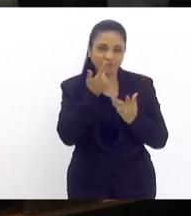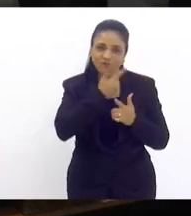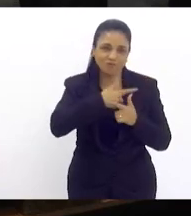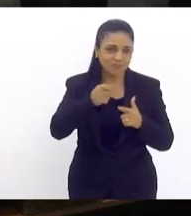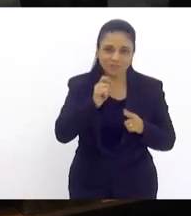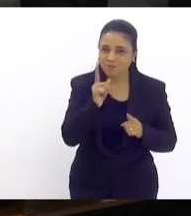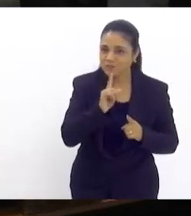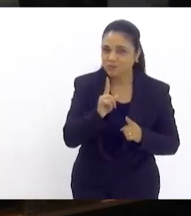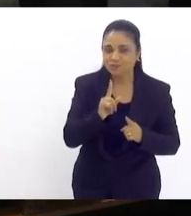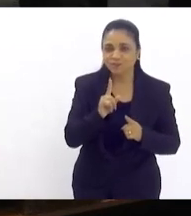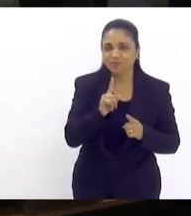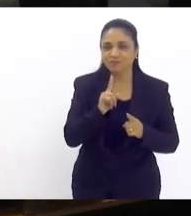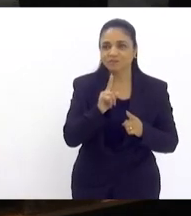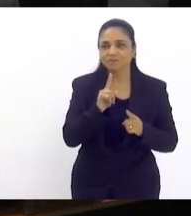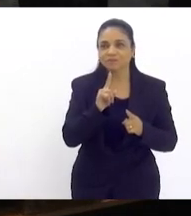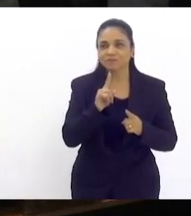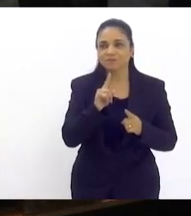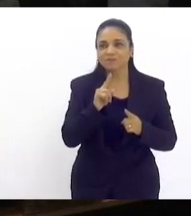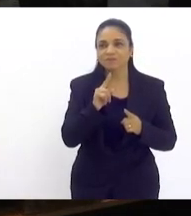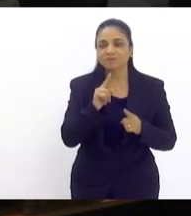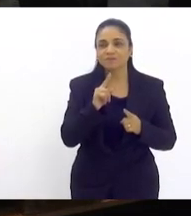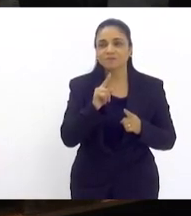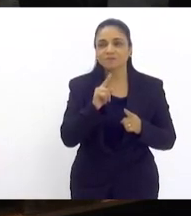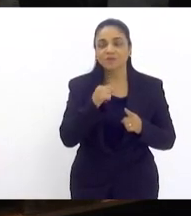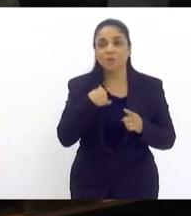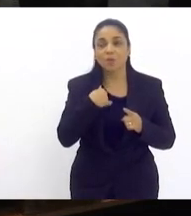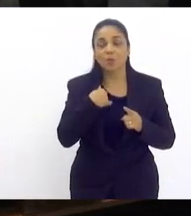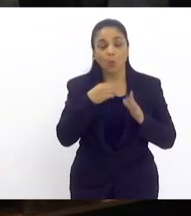deixa eu fazer uma ponderação aqui